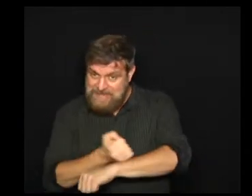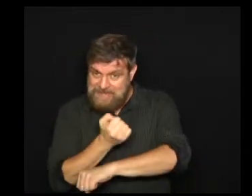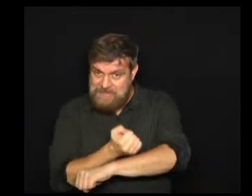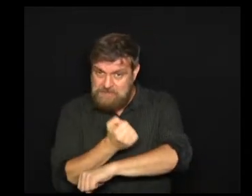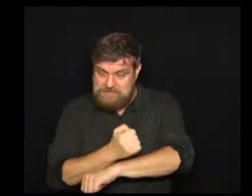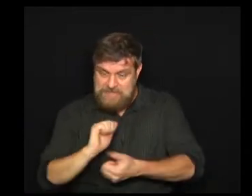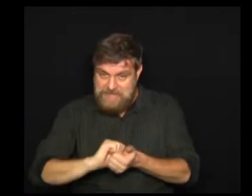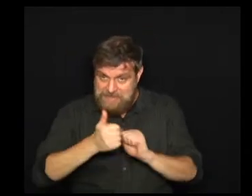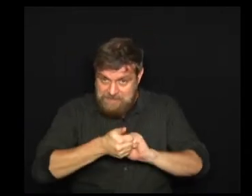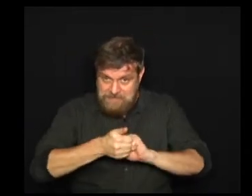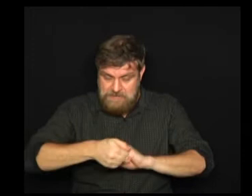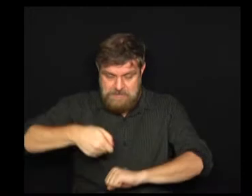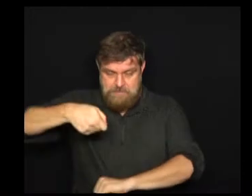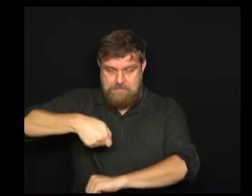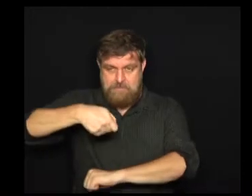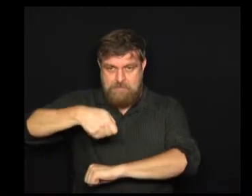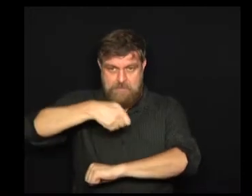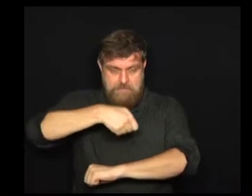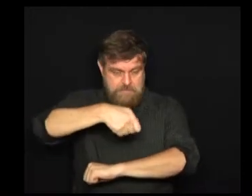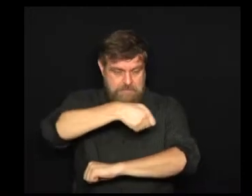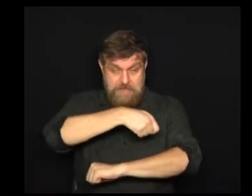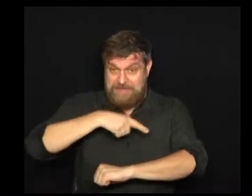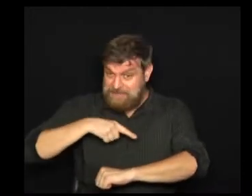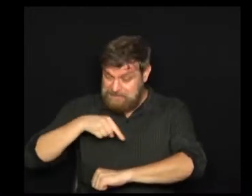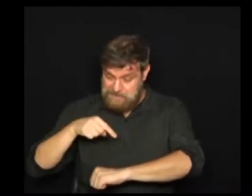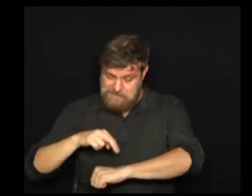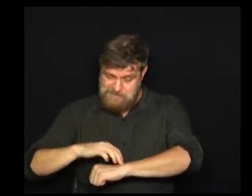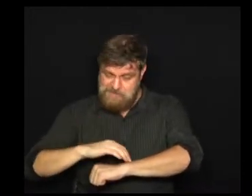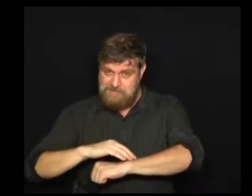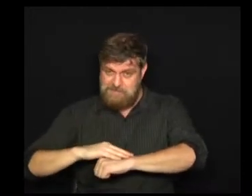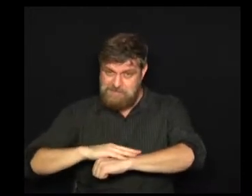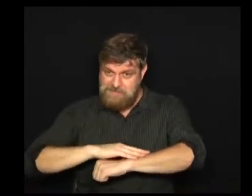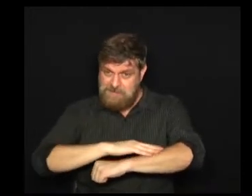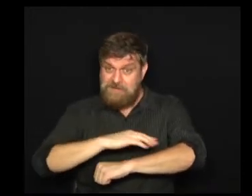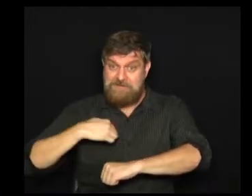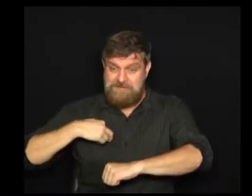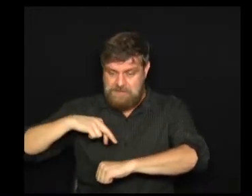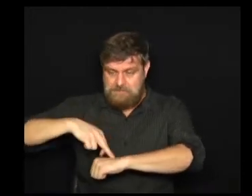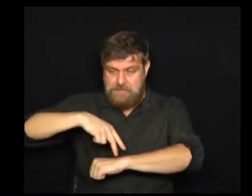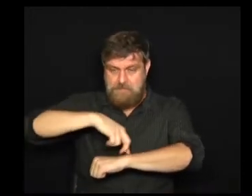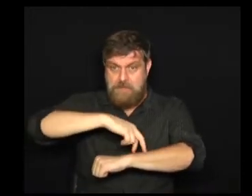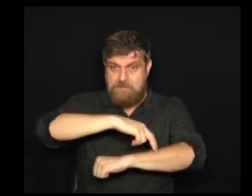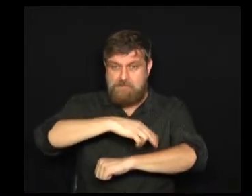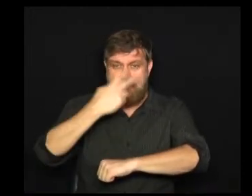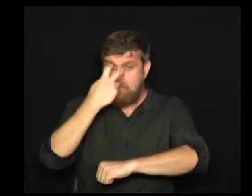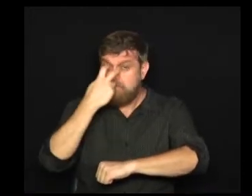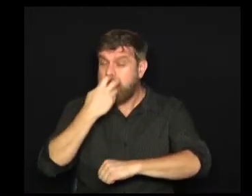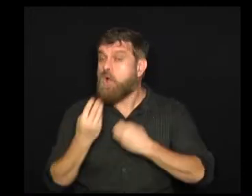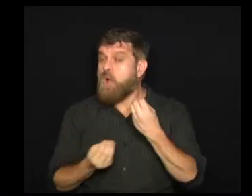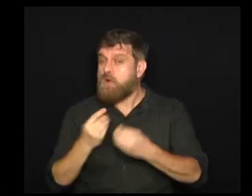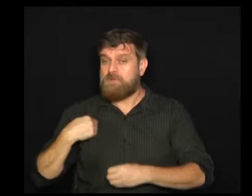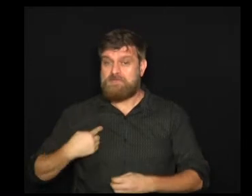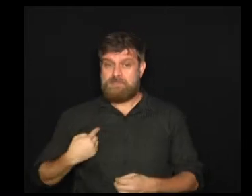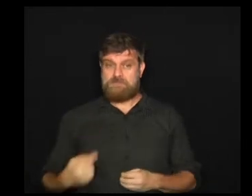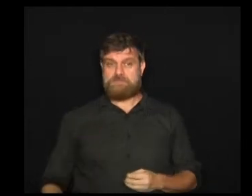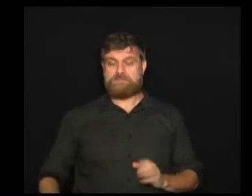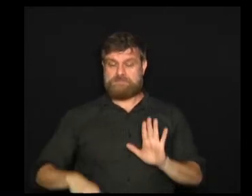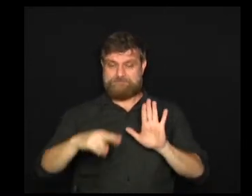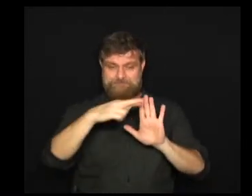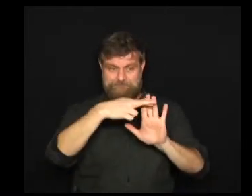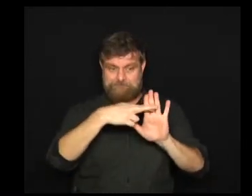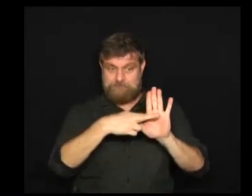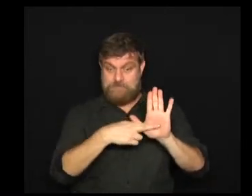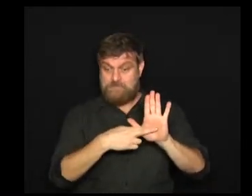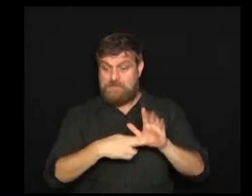esses destinos, né? Então, o nosso desafio é criar diretrizes, né, para que